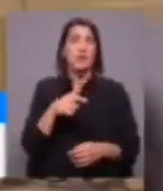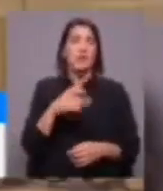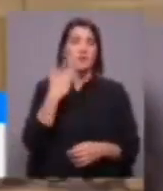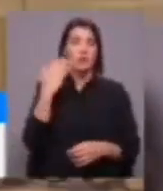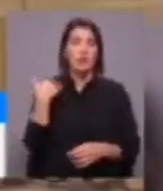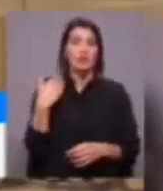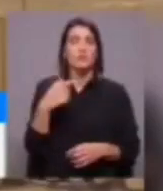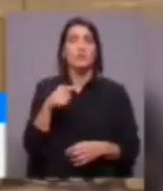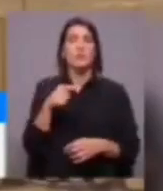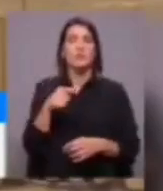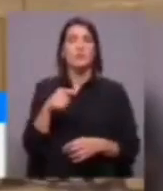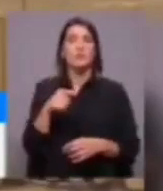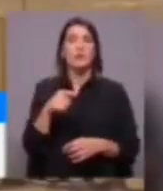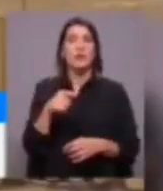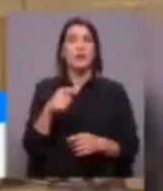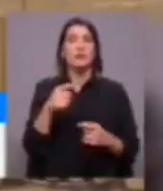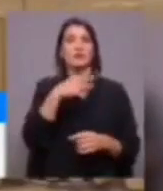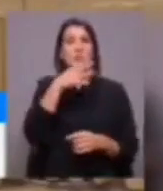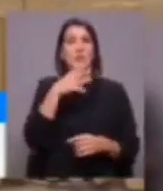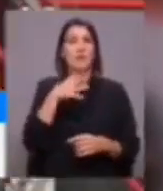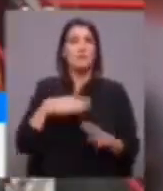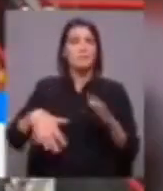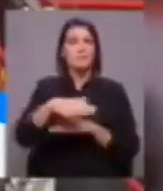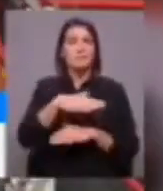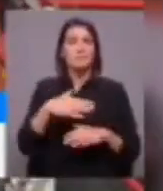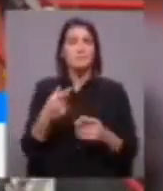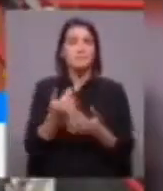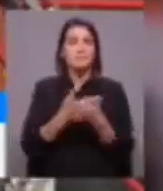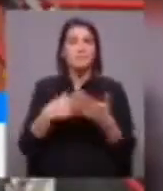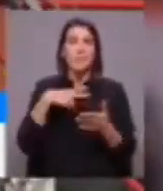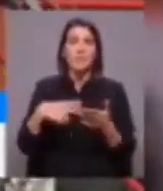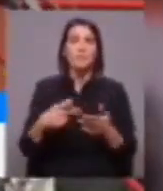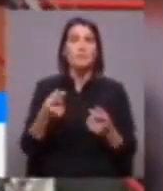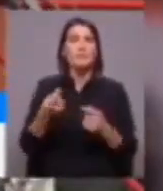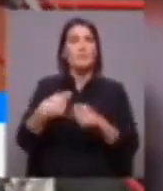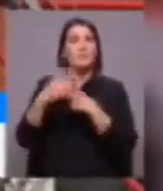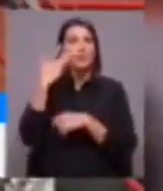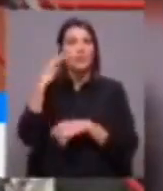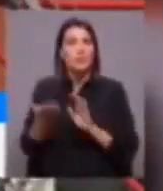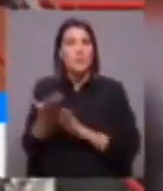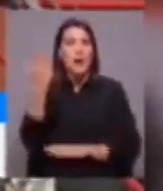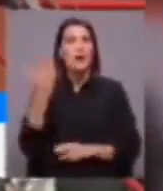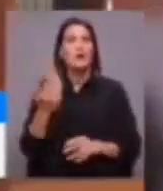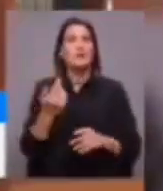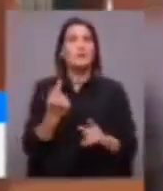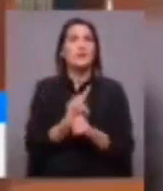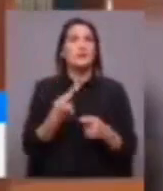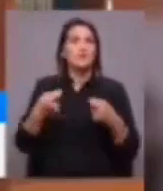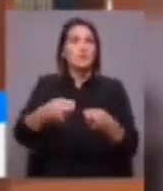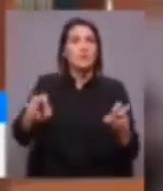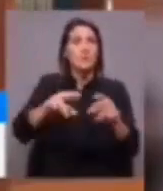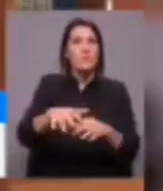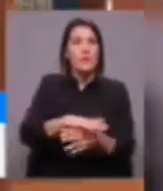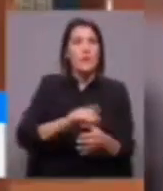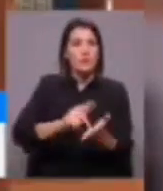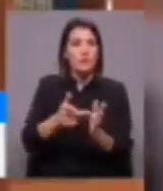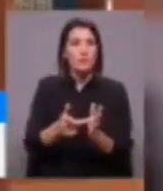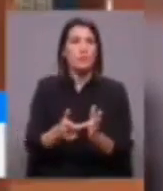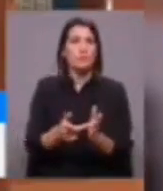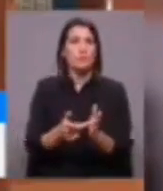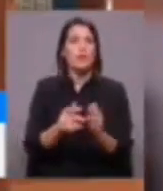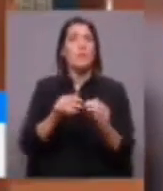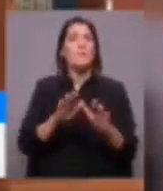um retrato positivo da economia portuguesa mais crescimento peso das exportações aumentar novos investimentos na área e tecnologia